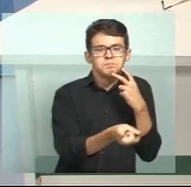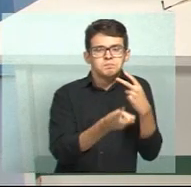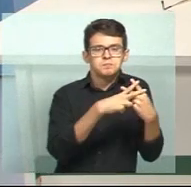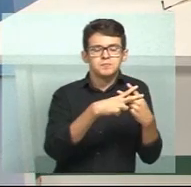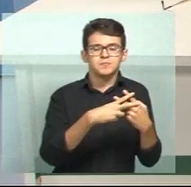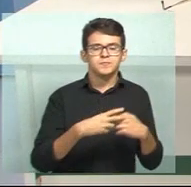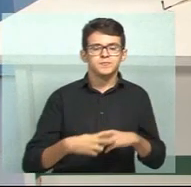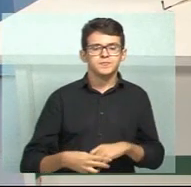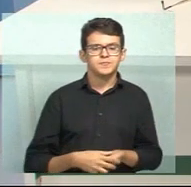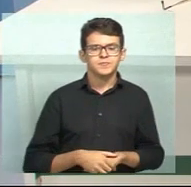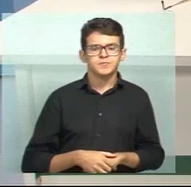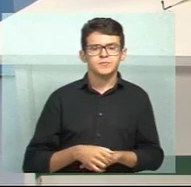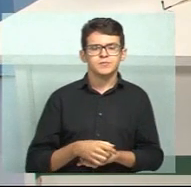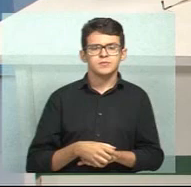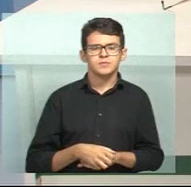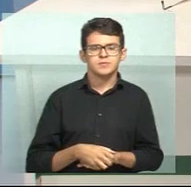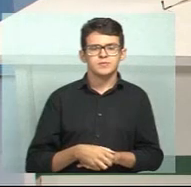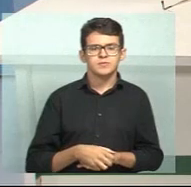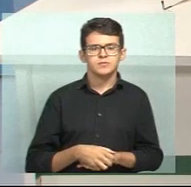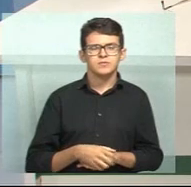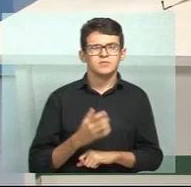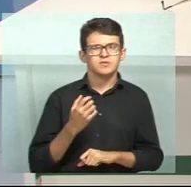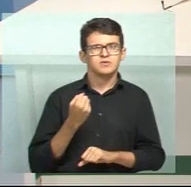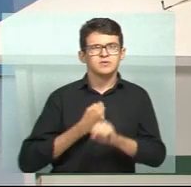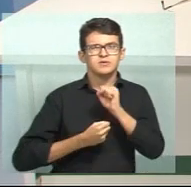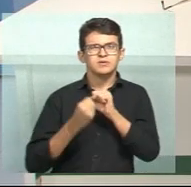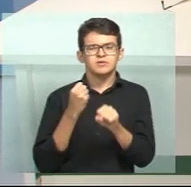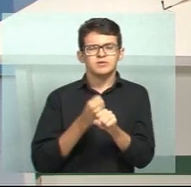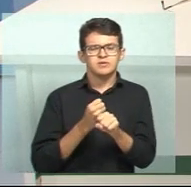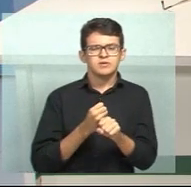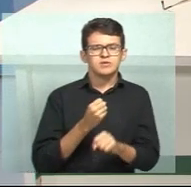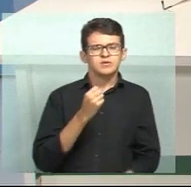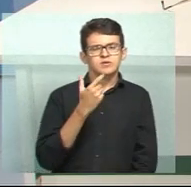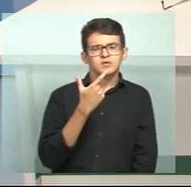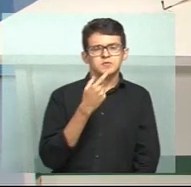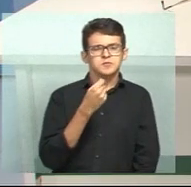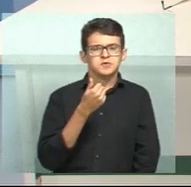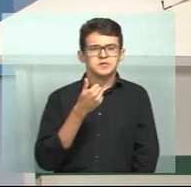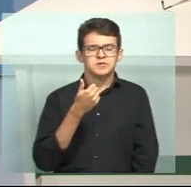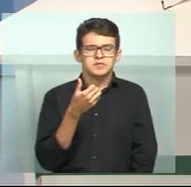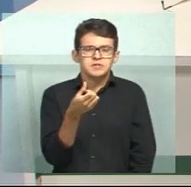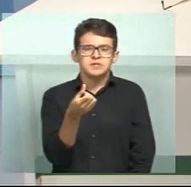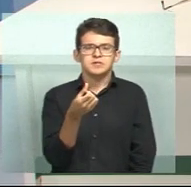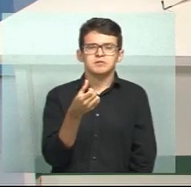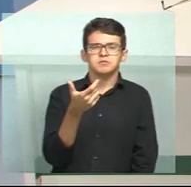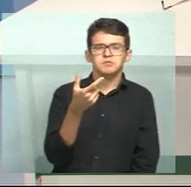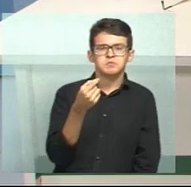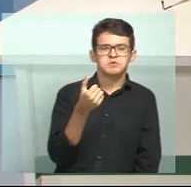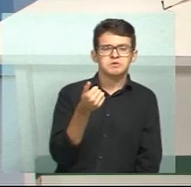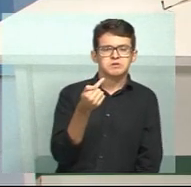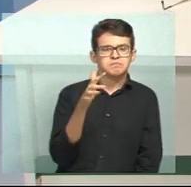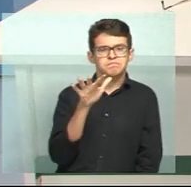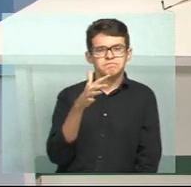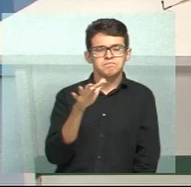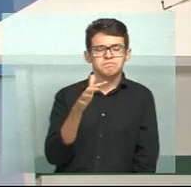Eu disse ano passado porque foi no final de 2016, sim, quase início de 2017. A partir daquele momento,